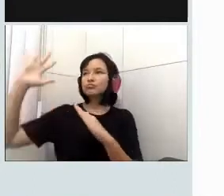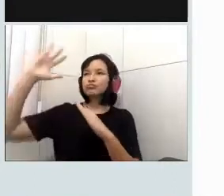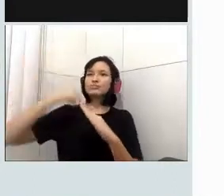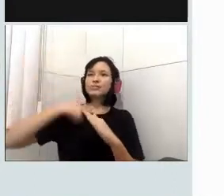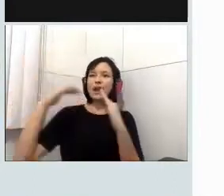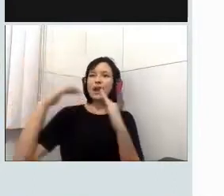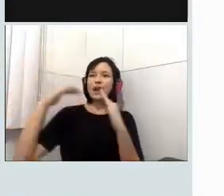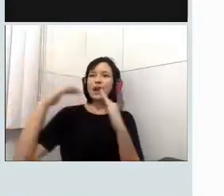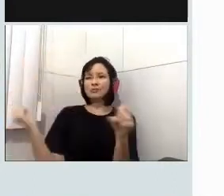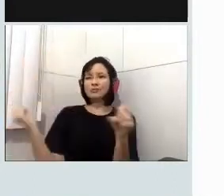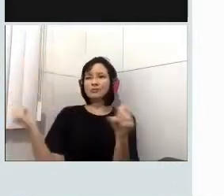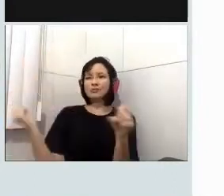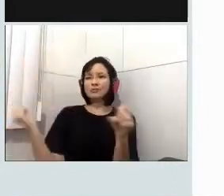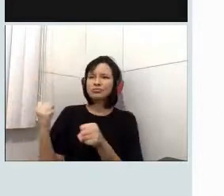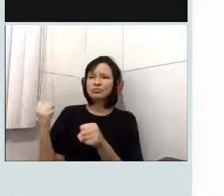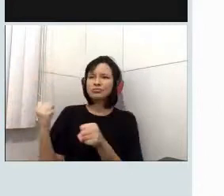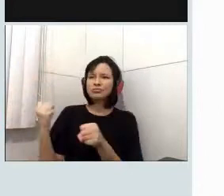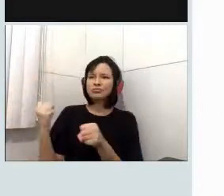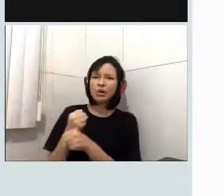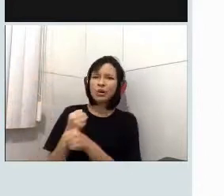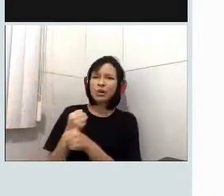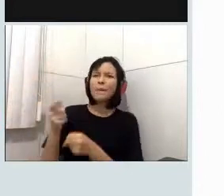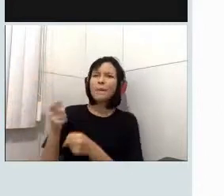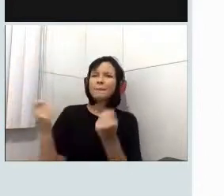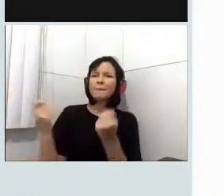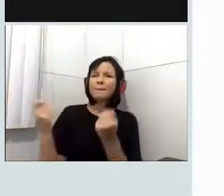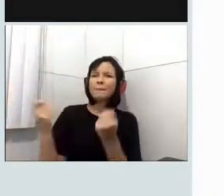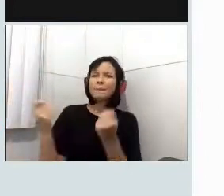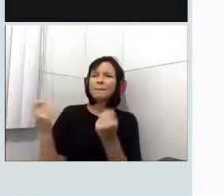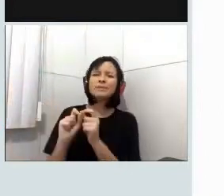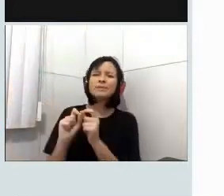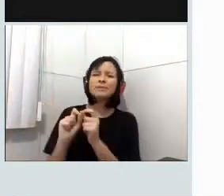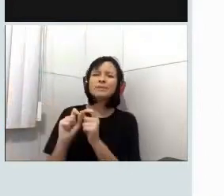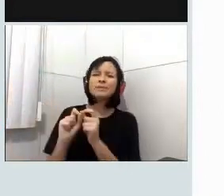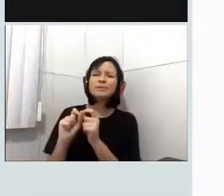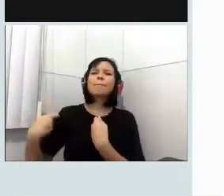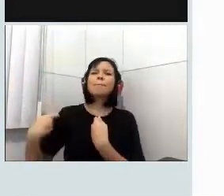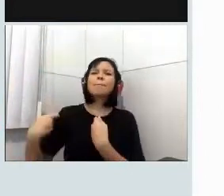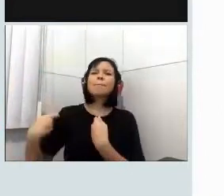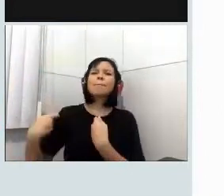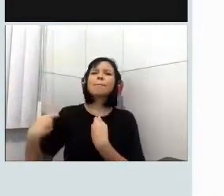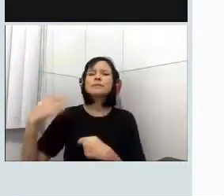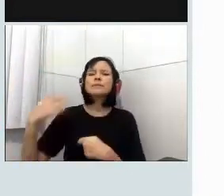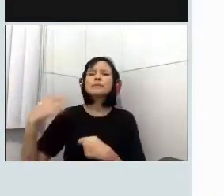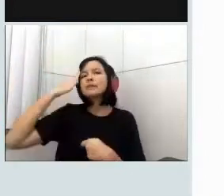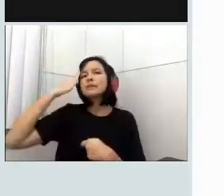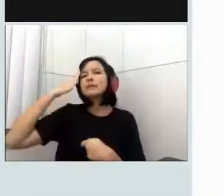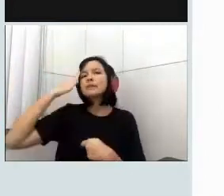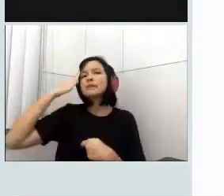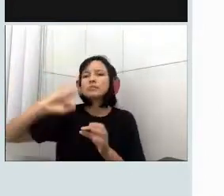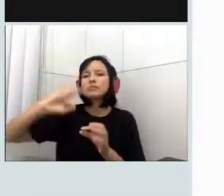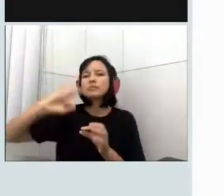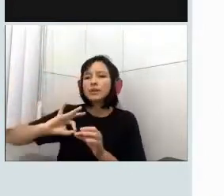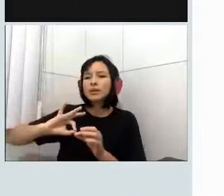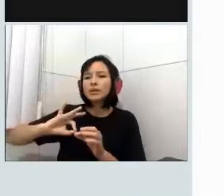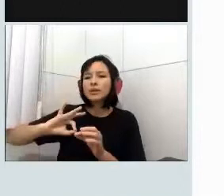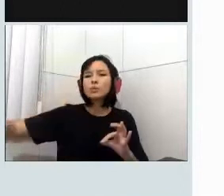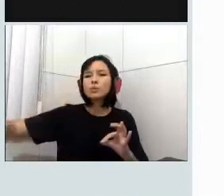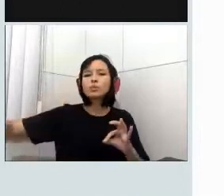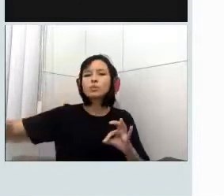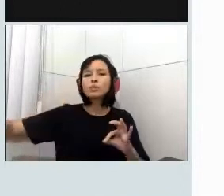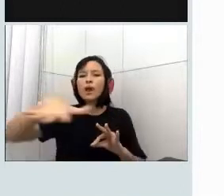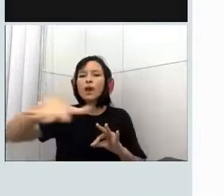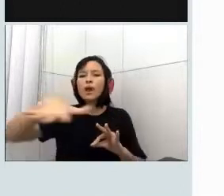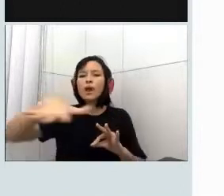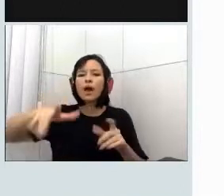vocês, para fazer, vocês precisam saber qual a medida do terreno. O terreno, por exemplo,